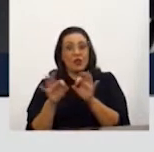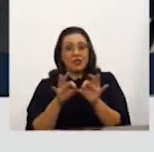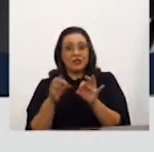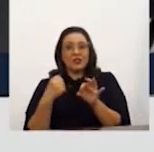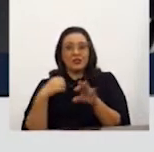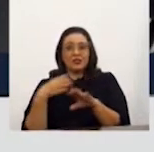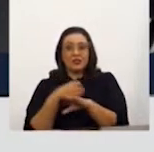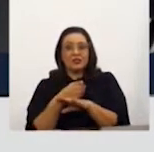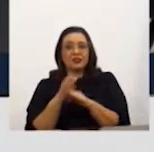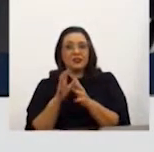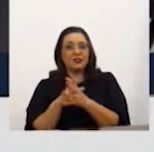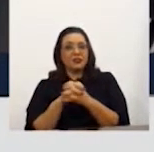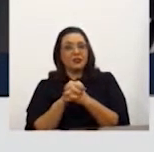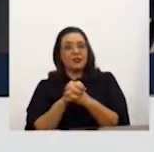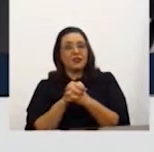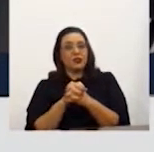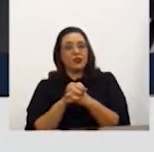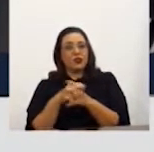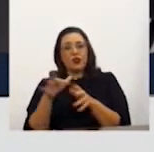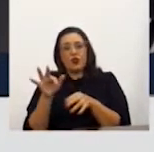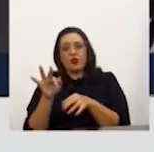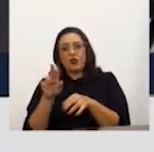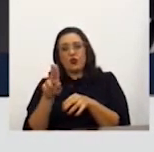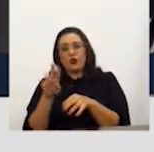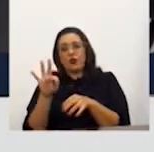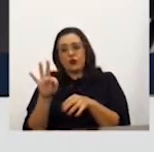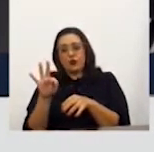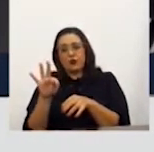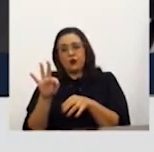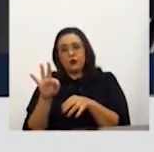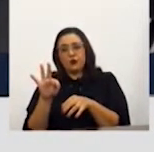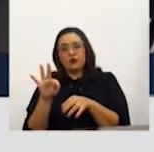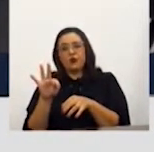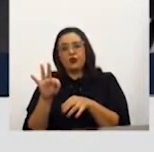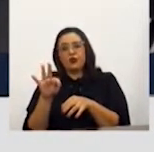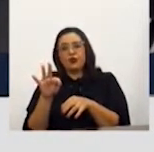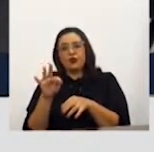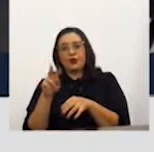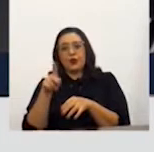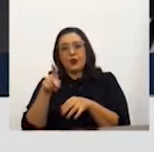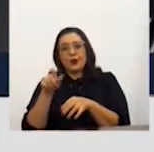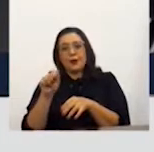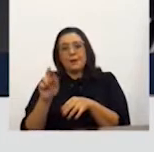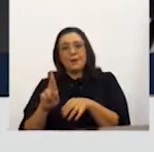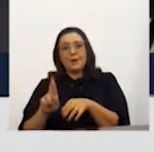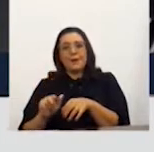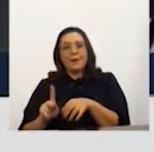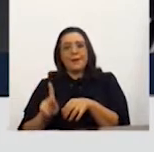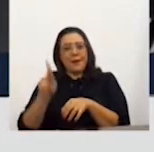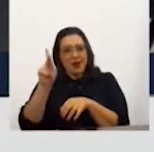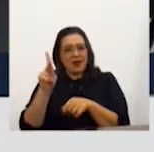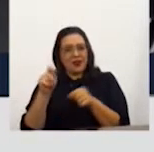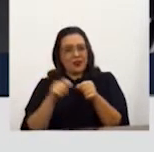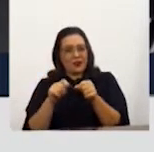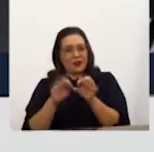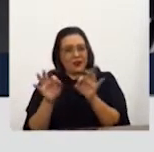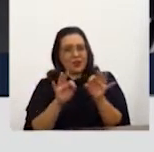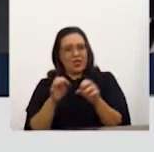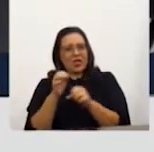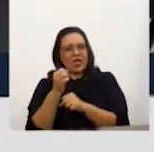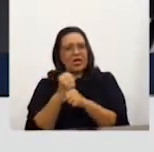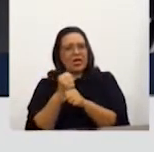de um food park aqui em Votuporanga. Ideia essa já feita o